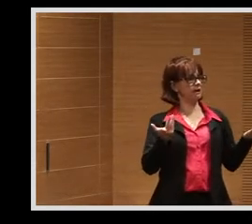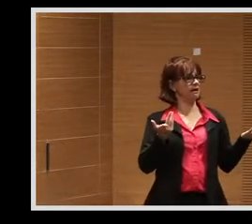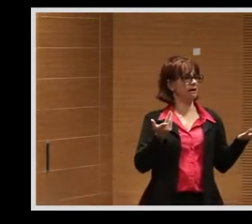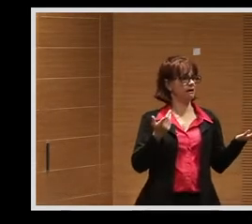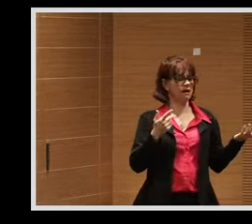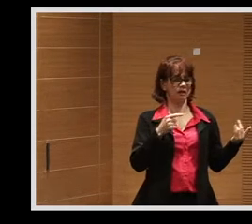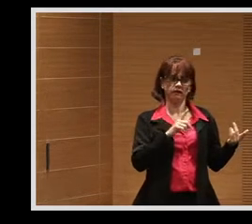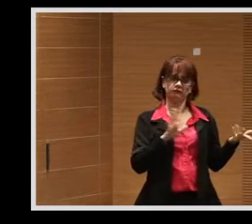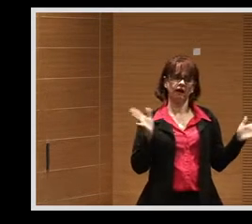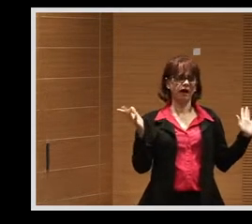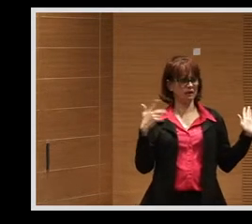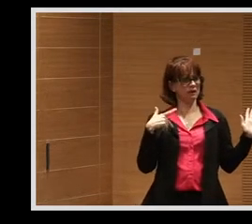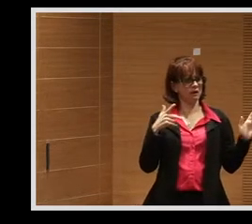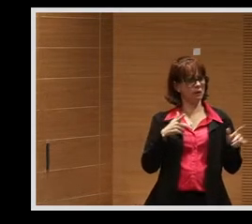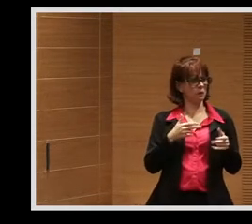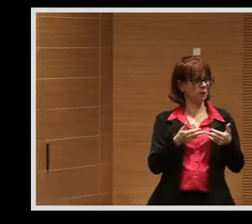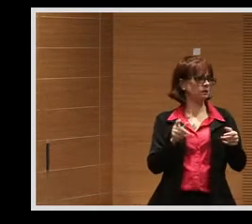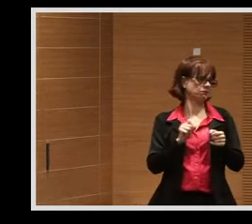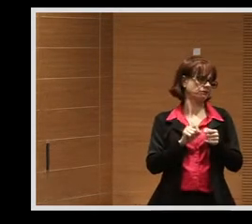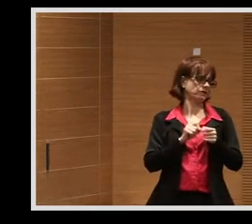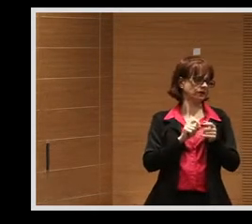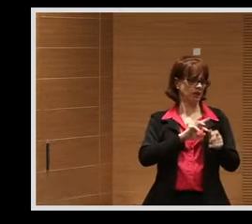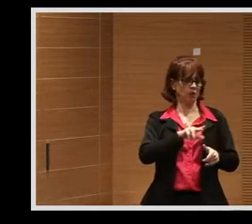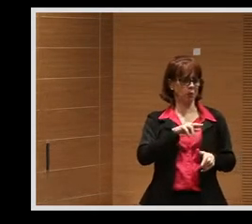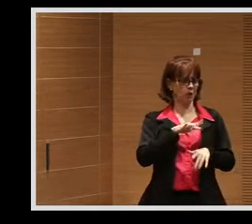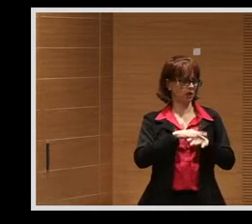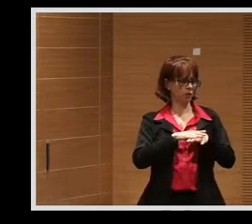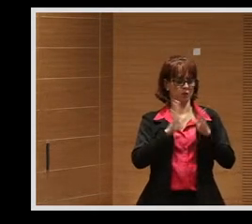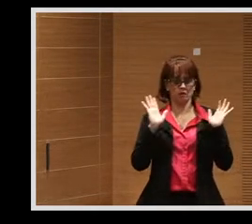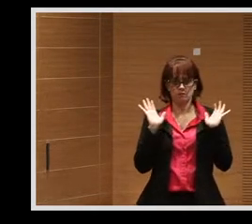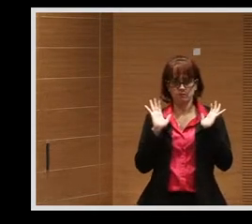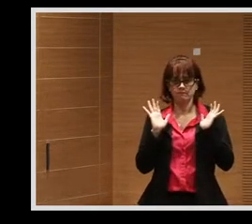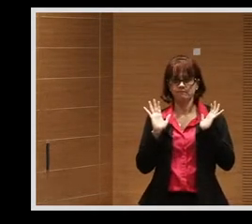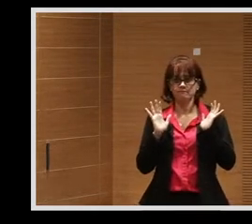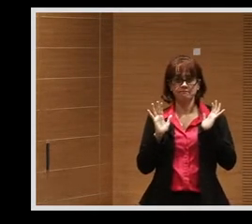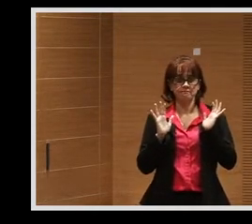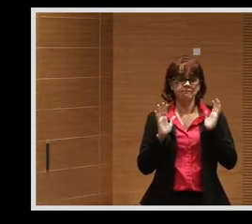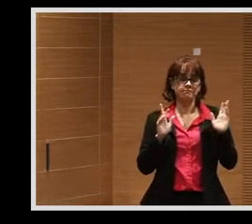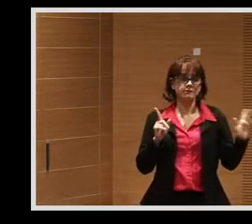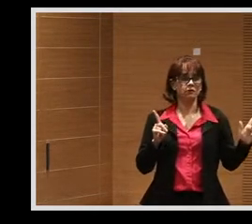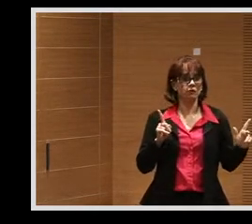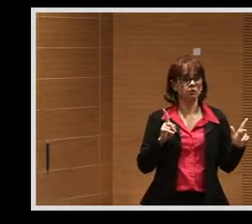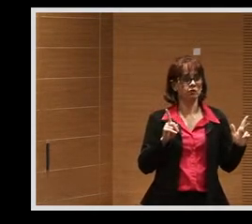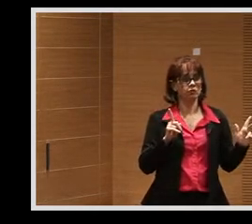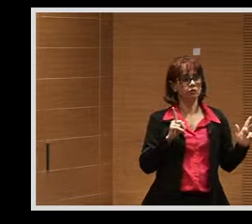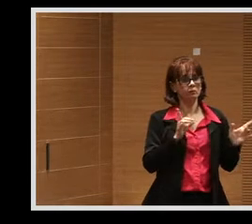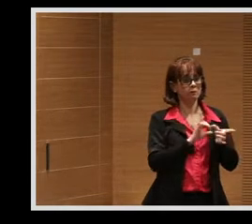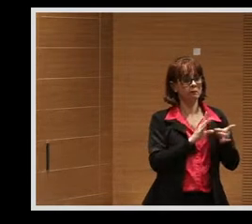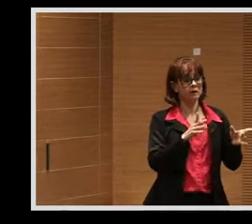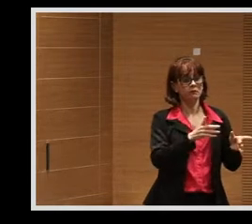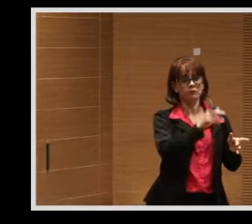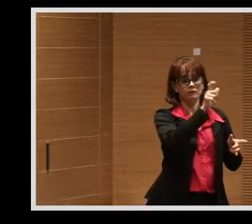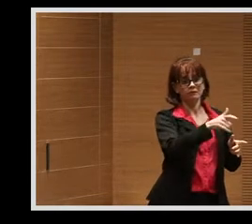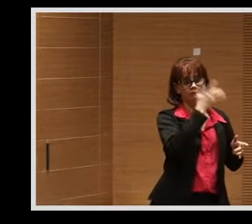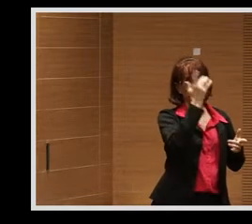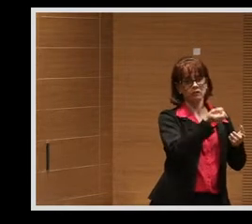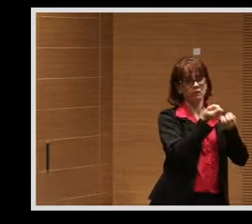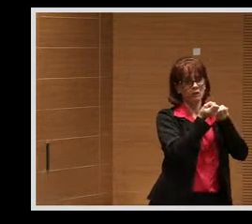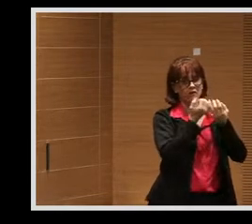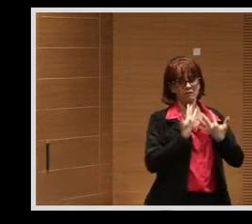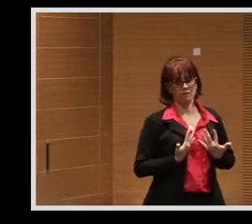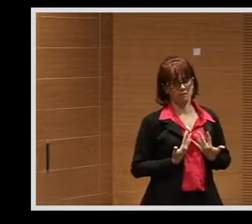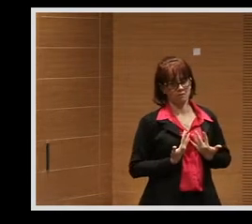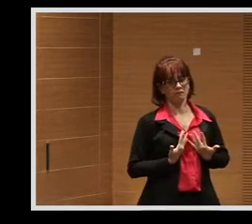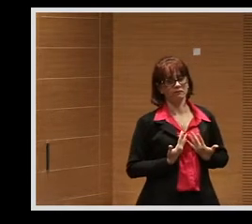para fazer, isso aí não é patologia, a gente não conseguir oferecer escuta. Ou a posição no outro